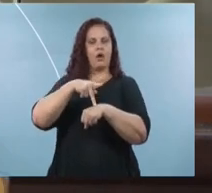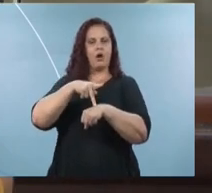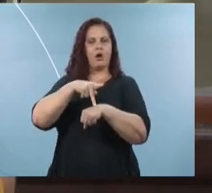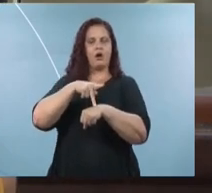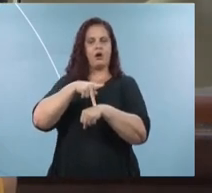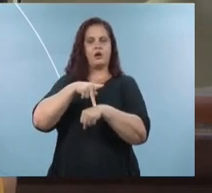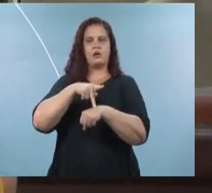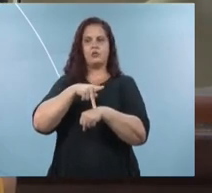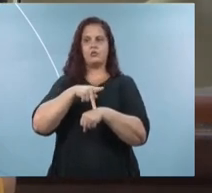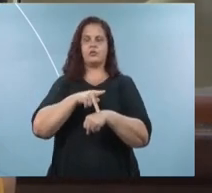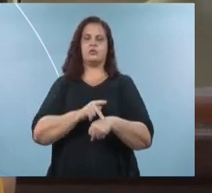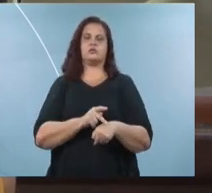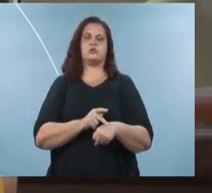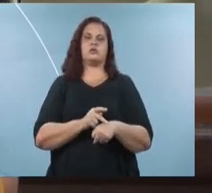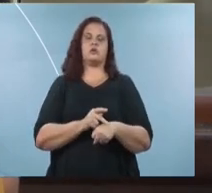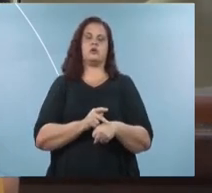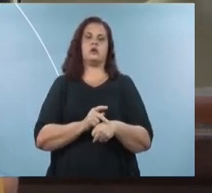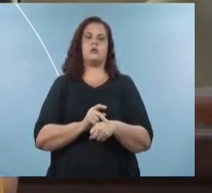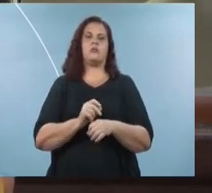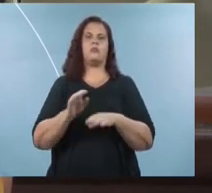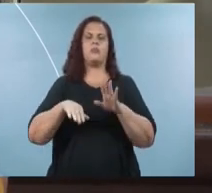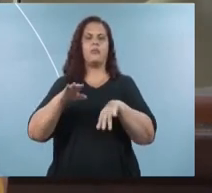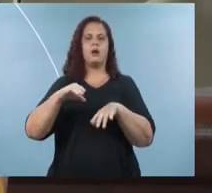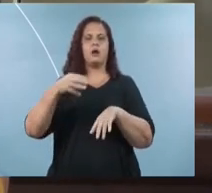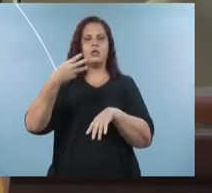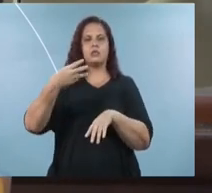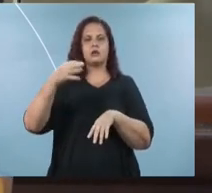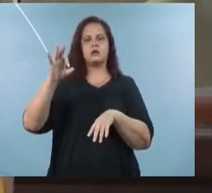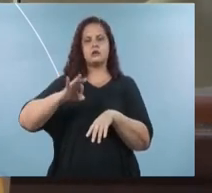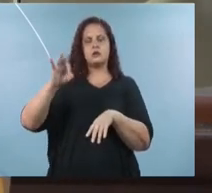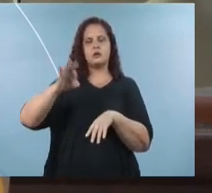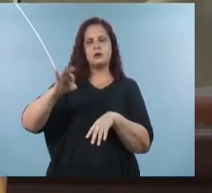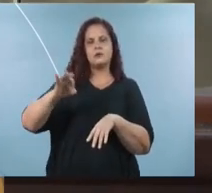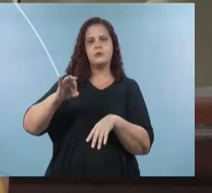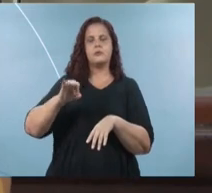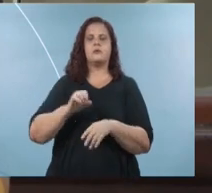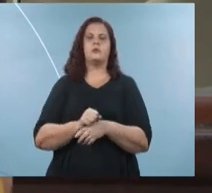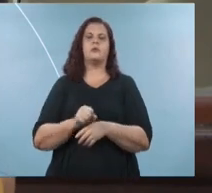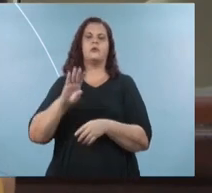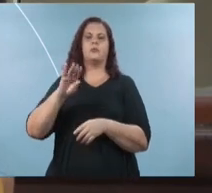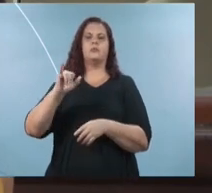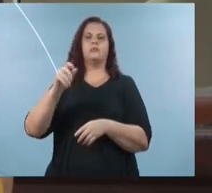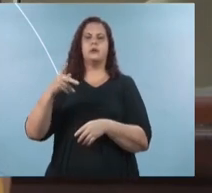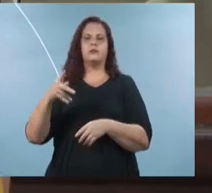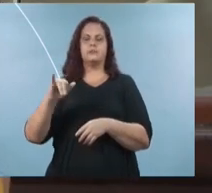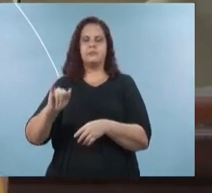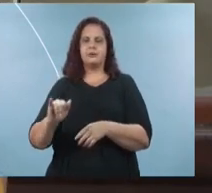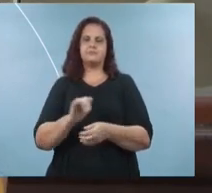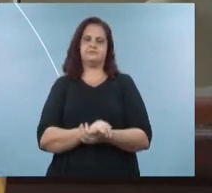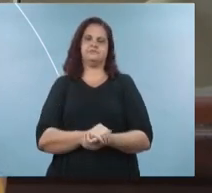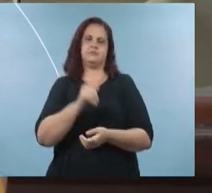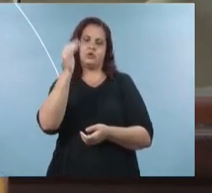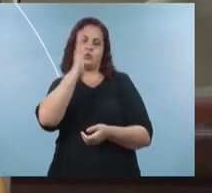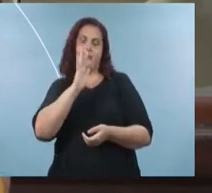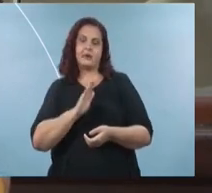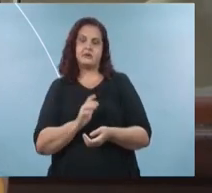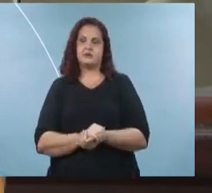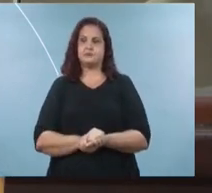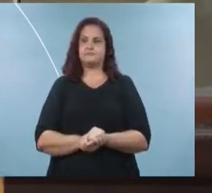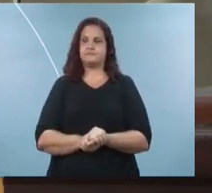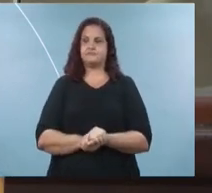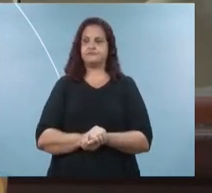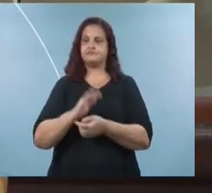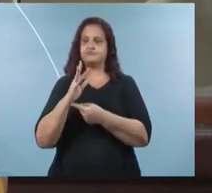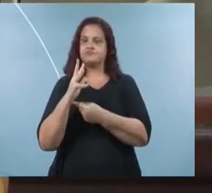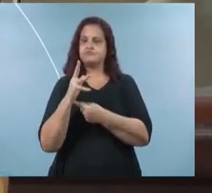equivalente a 3% do PIB brasileiro. O artesanato é importante porque ele alimenta a